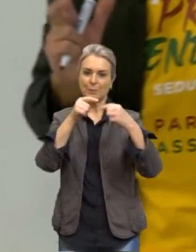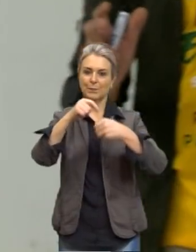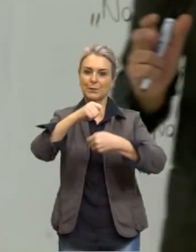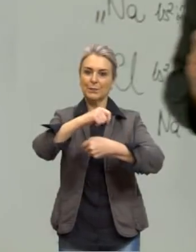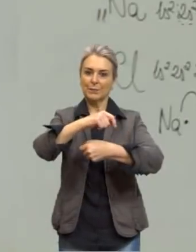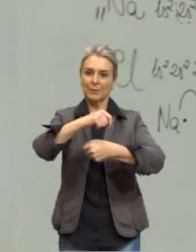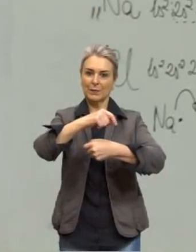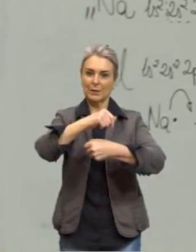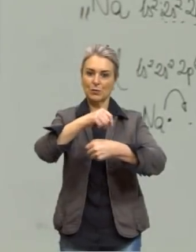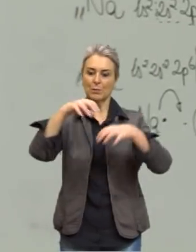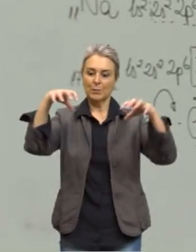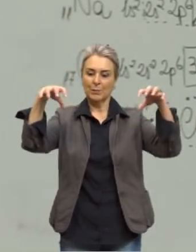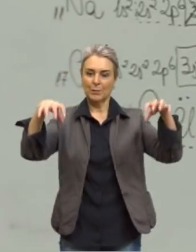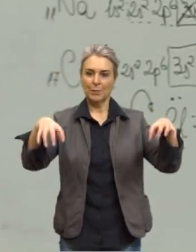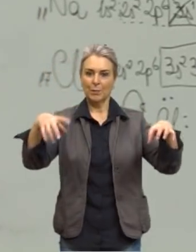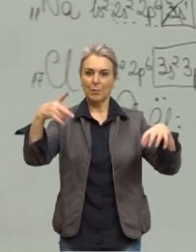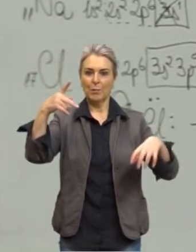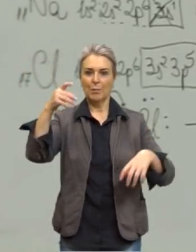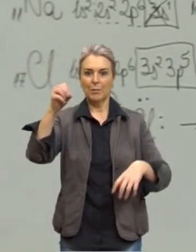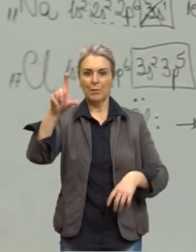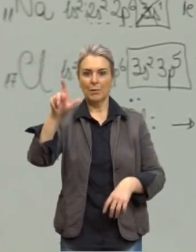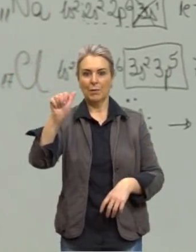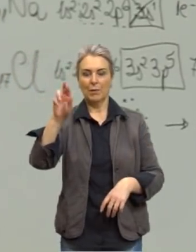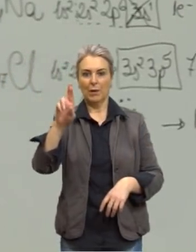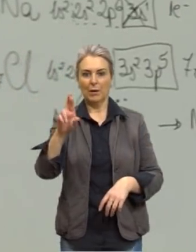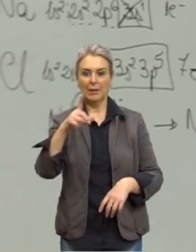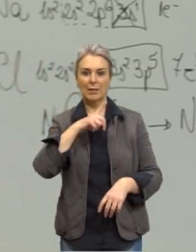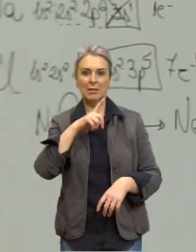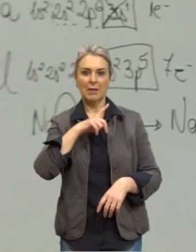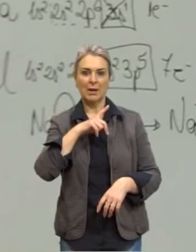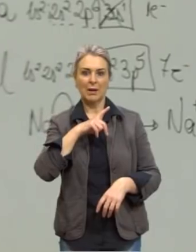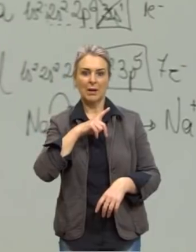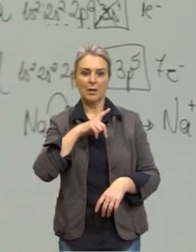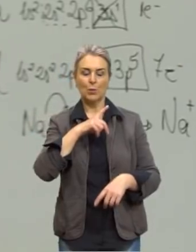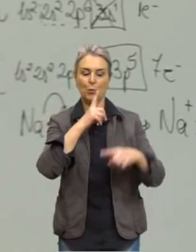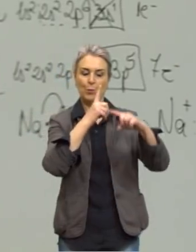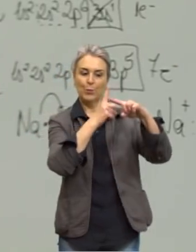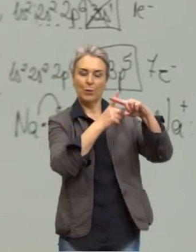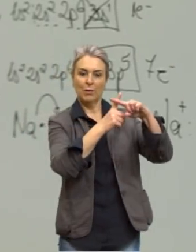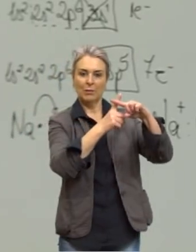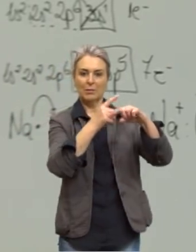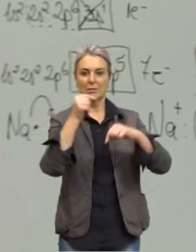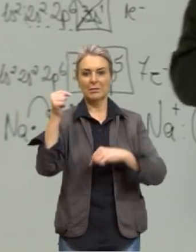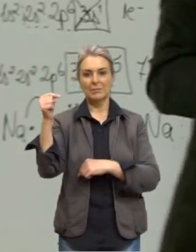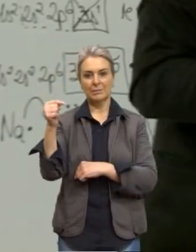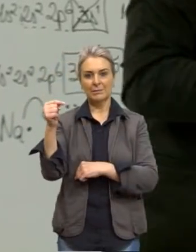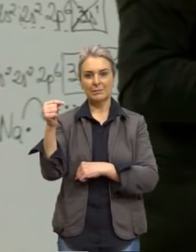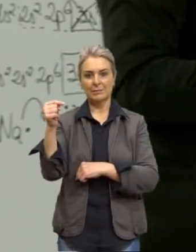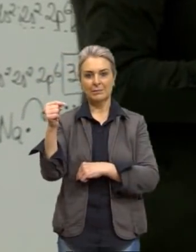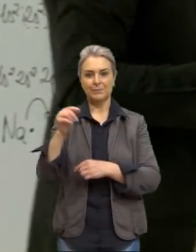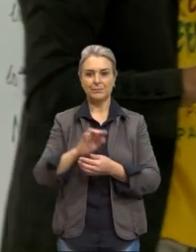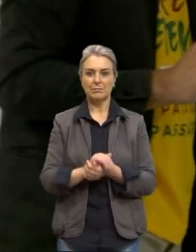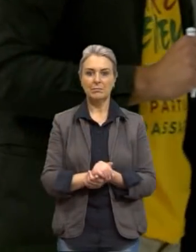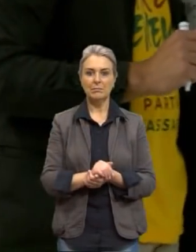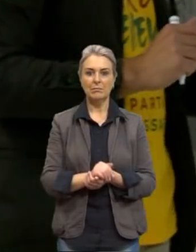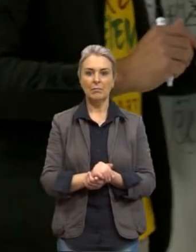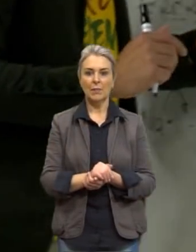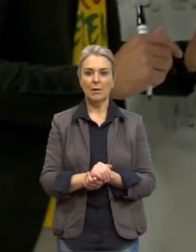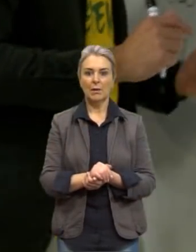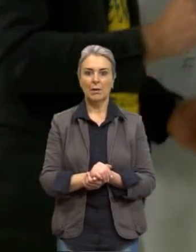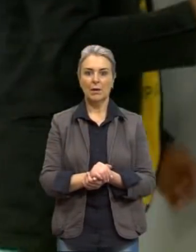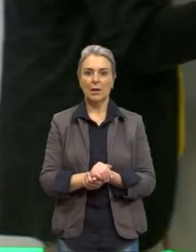polar ou seja existe a formação dos polos polo positivo e polo negativo o que não